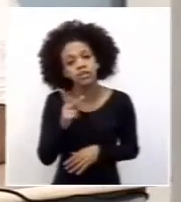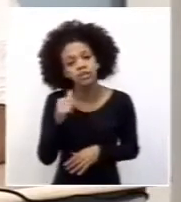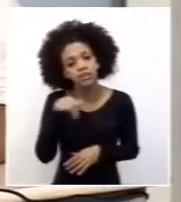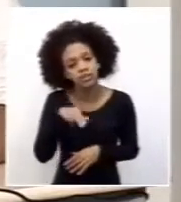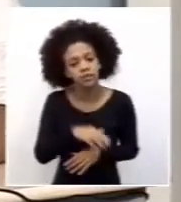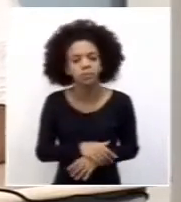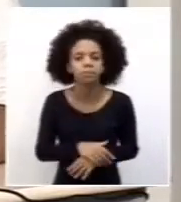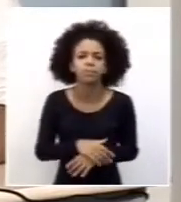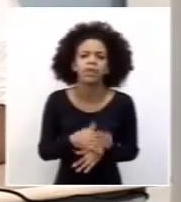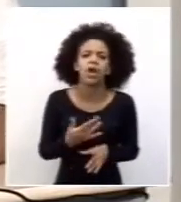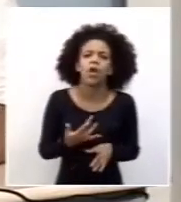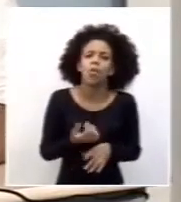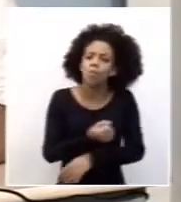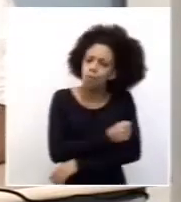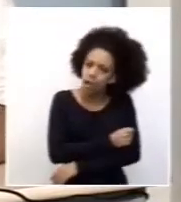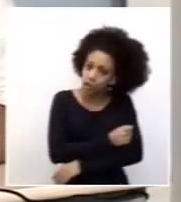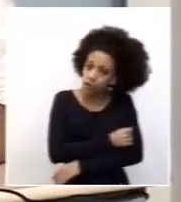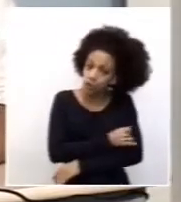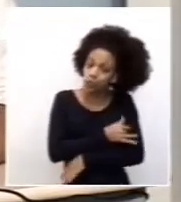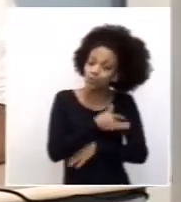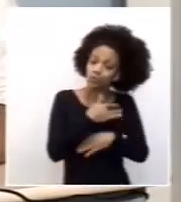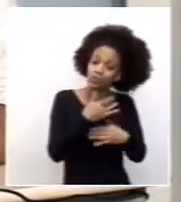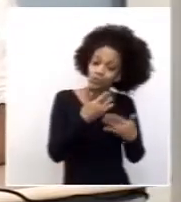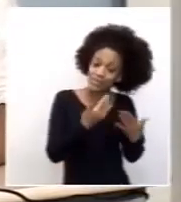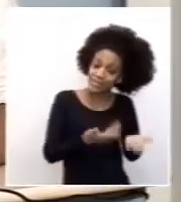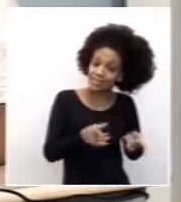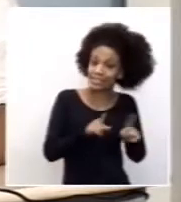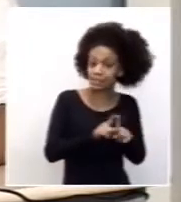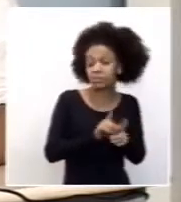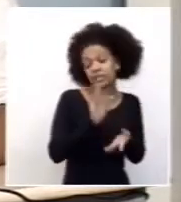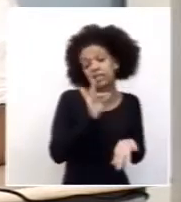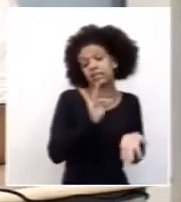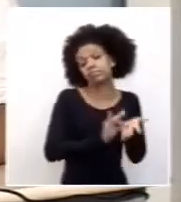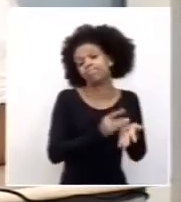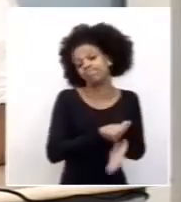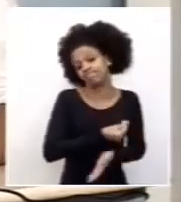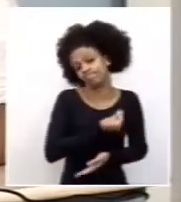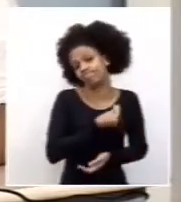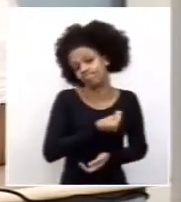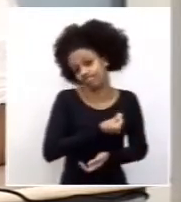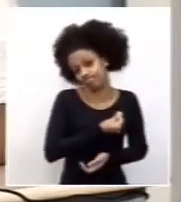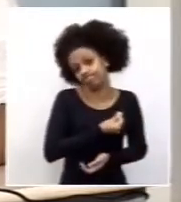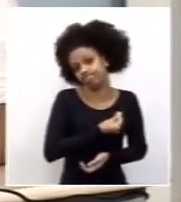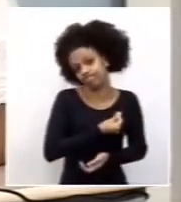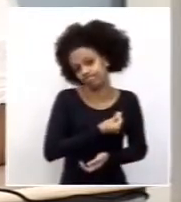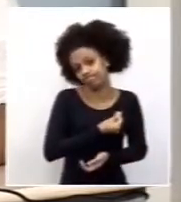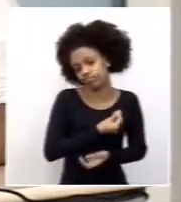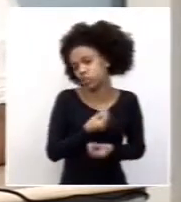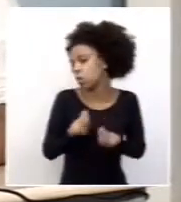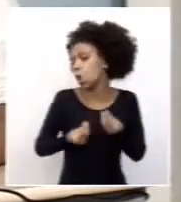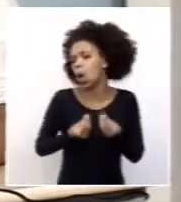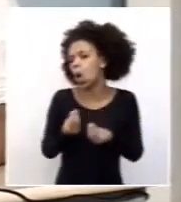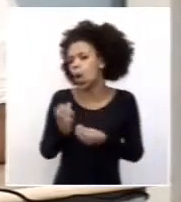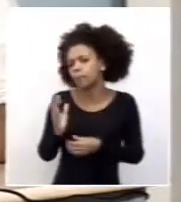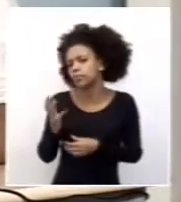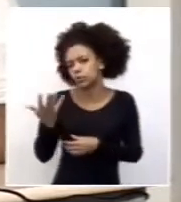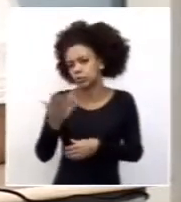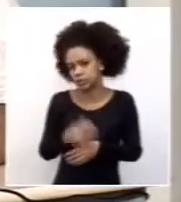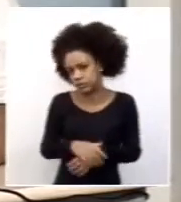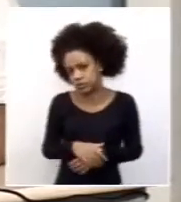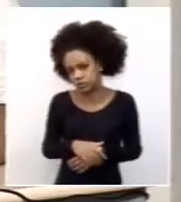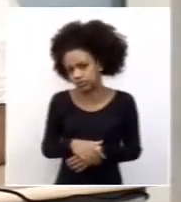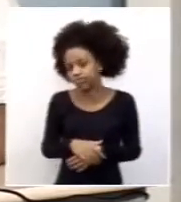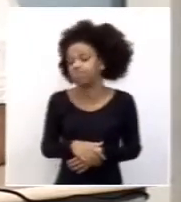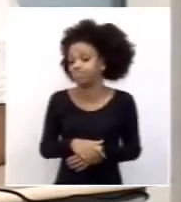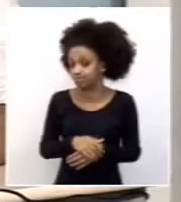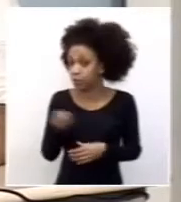sua realidade. Olha lá, mais uma vez, né? A realidade do aluno, o contexto, como é que isso está acontecendo.